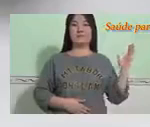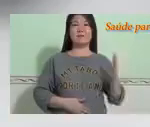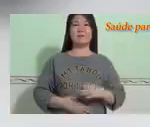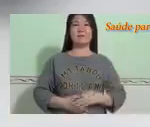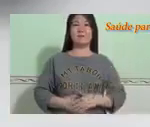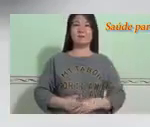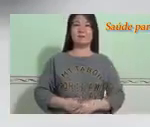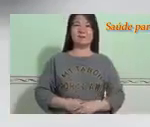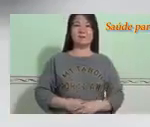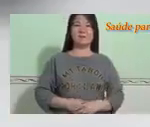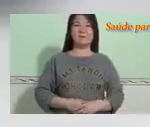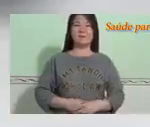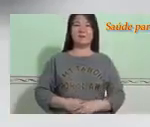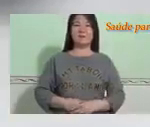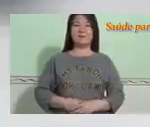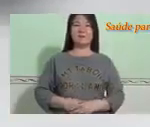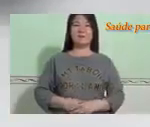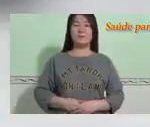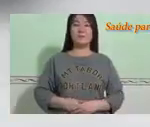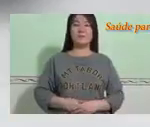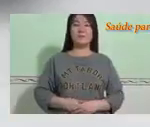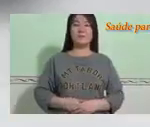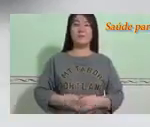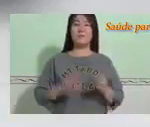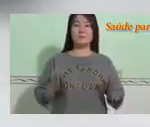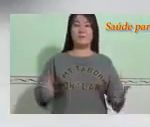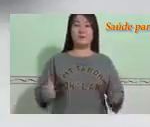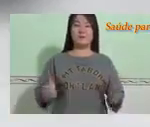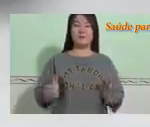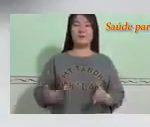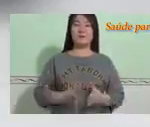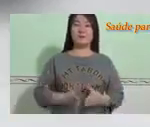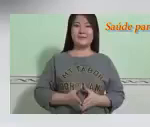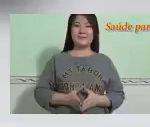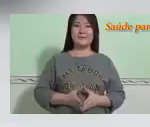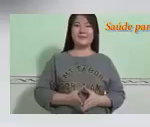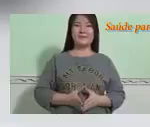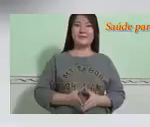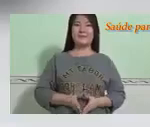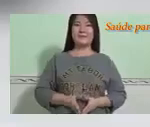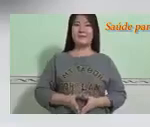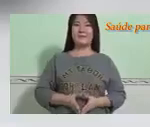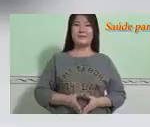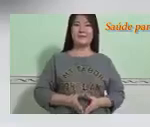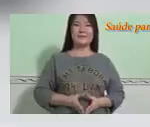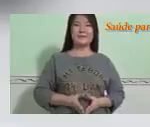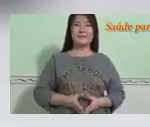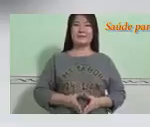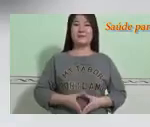Tratar a fibromialgia e podem ser utilizados juntos durante o dia para garantir um melhor resultado.